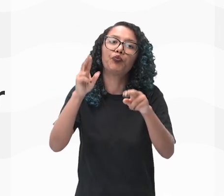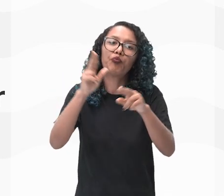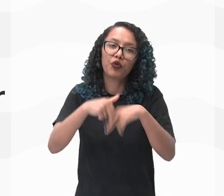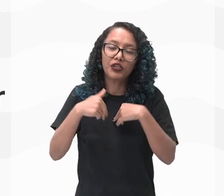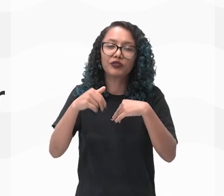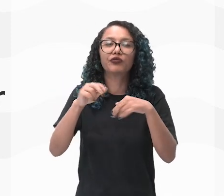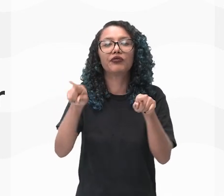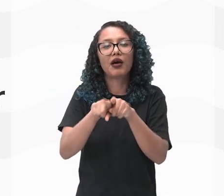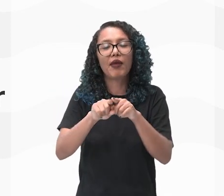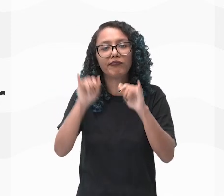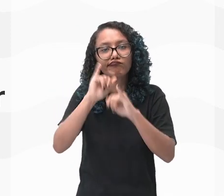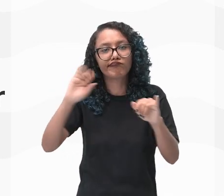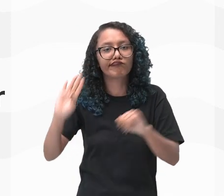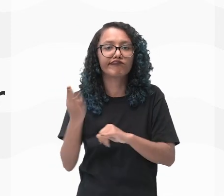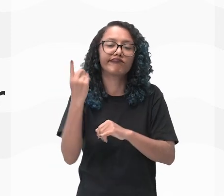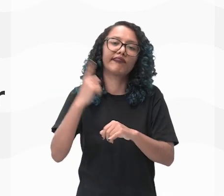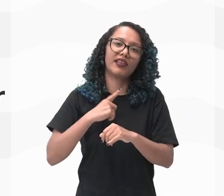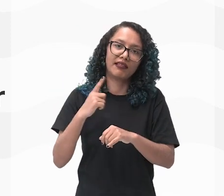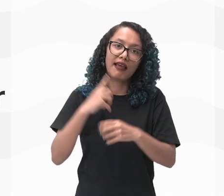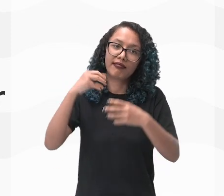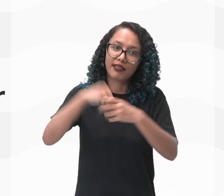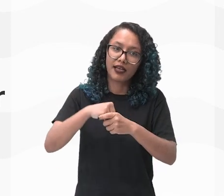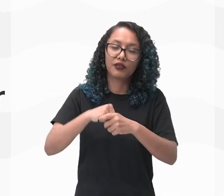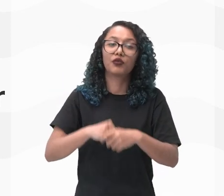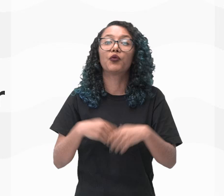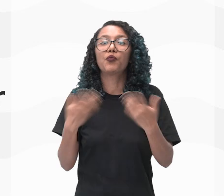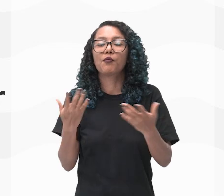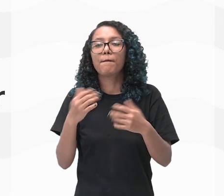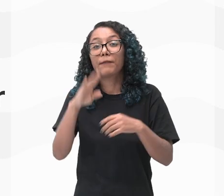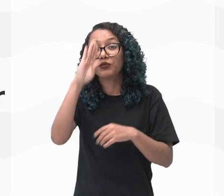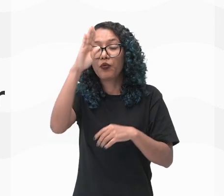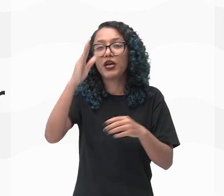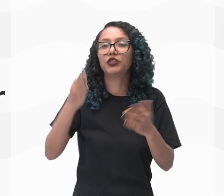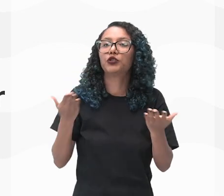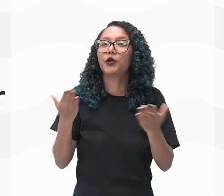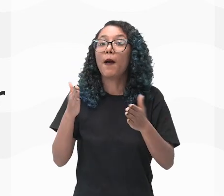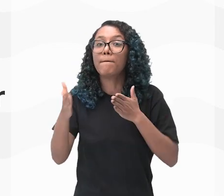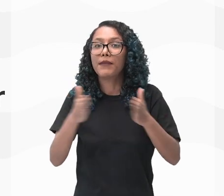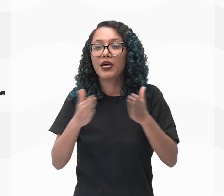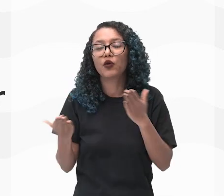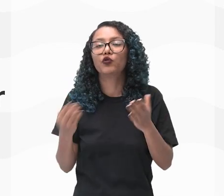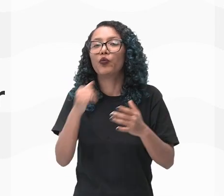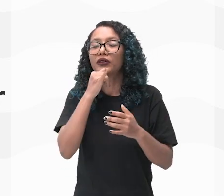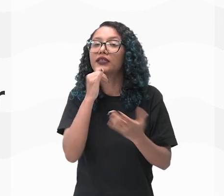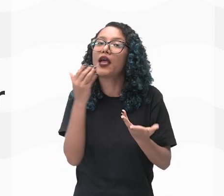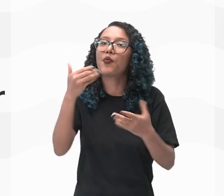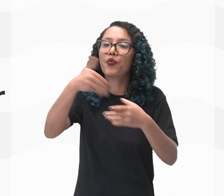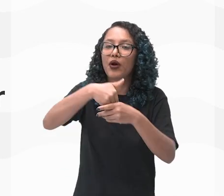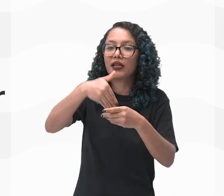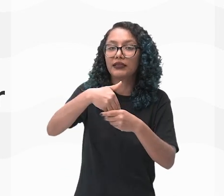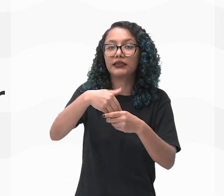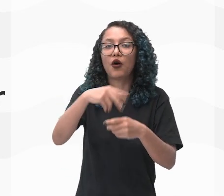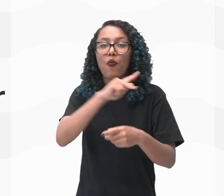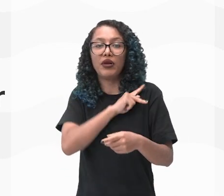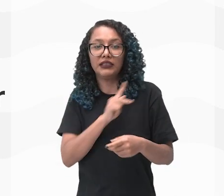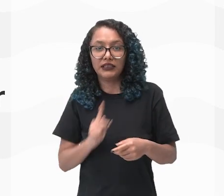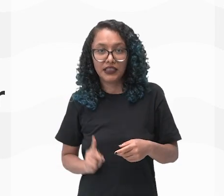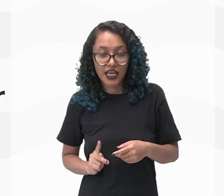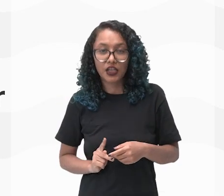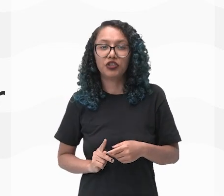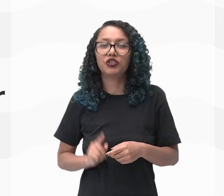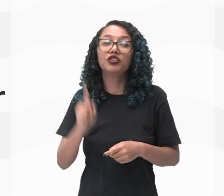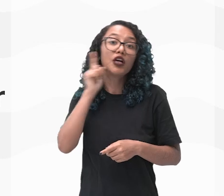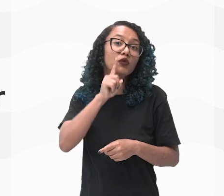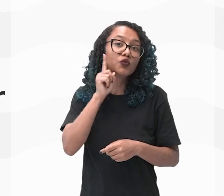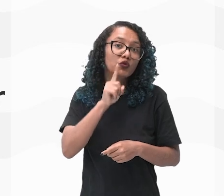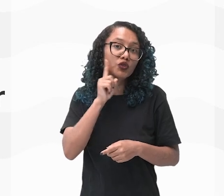quando notícias falsas foram amplamente compartilhadas para influenciar a opinião